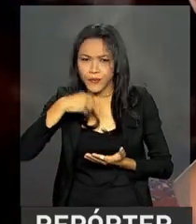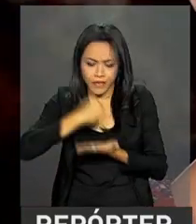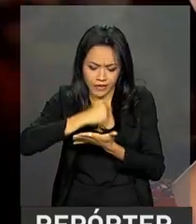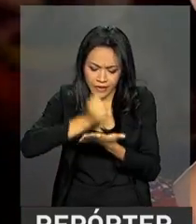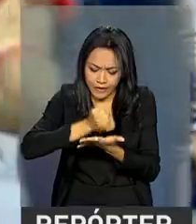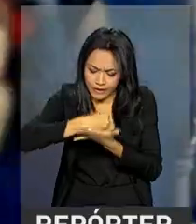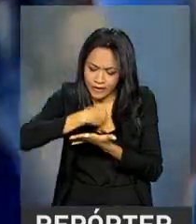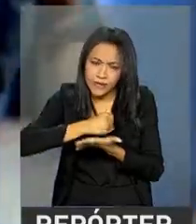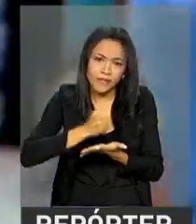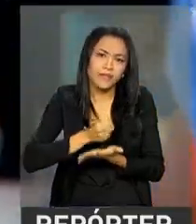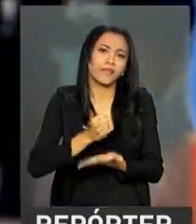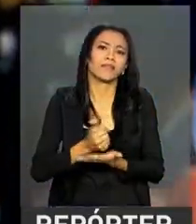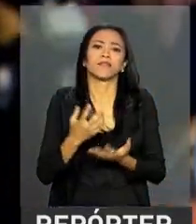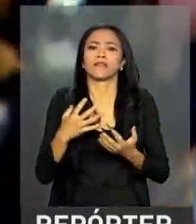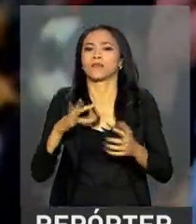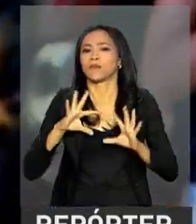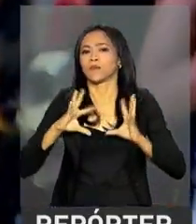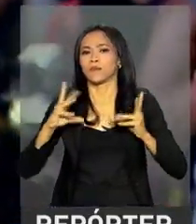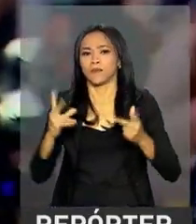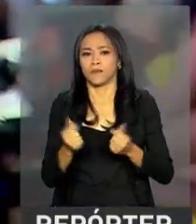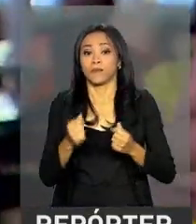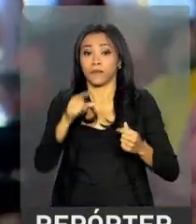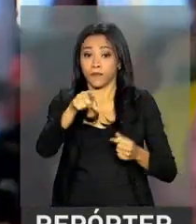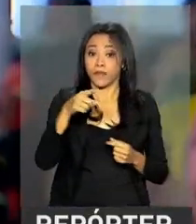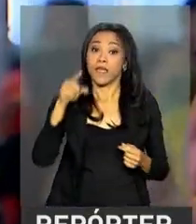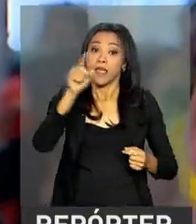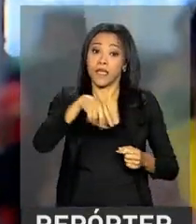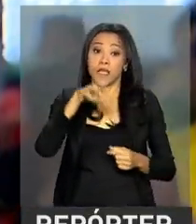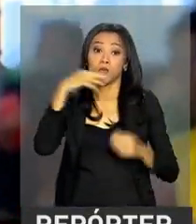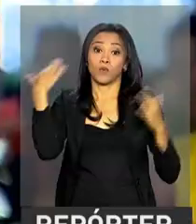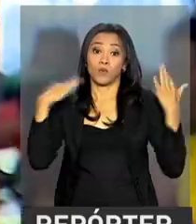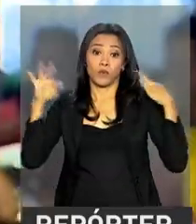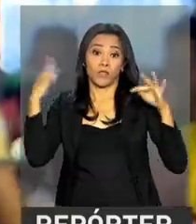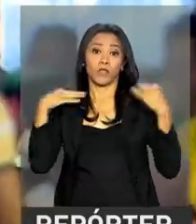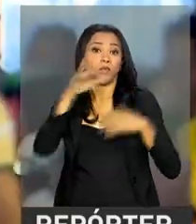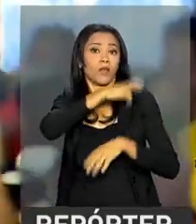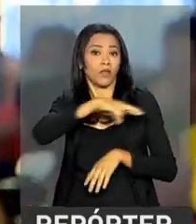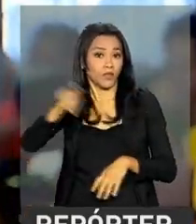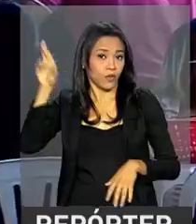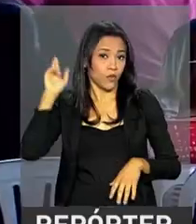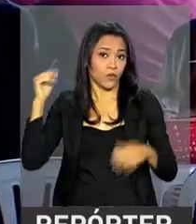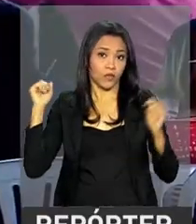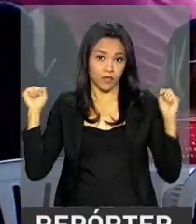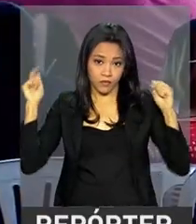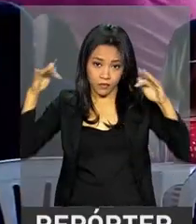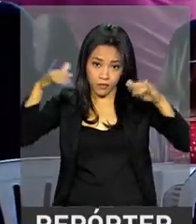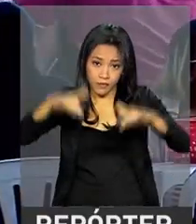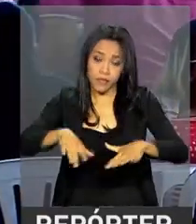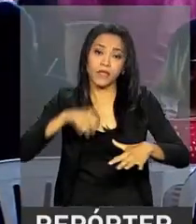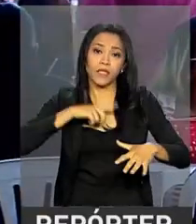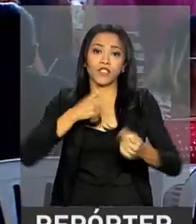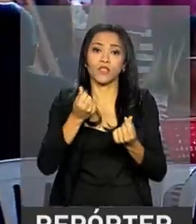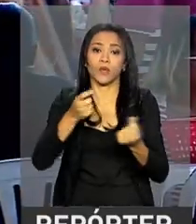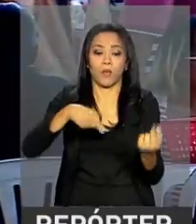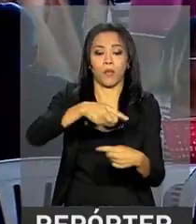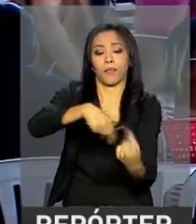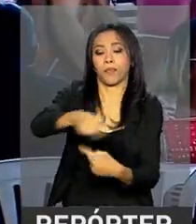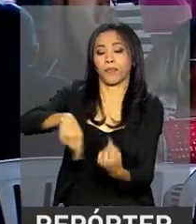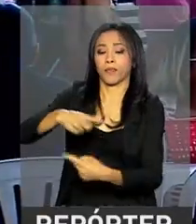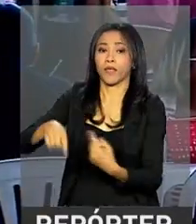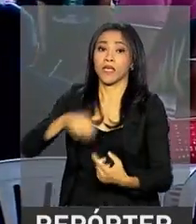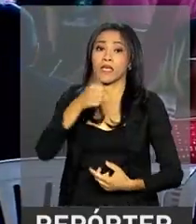artesanato no brasil o turismo religioso e o que está ao redor dele como comércio movimentam por ano 15